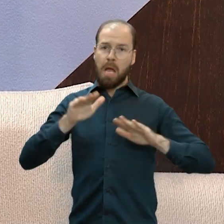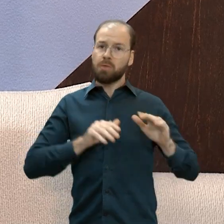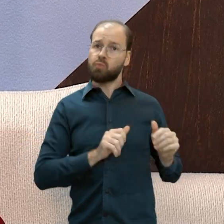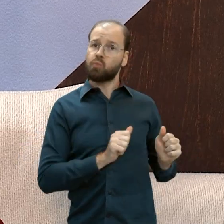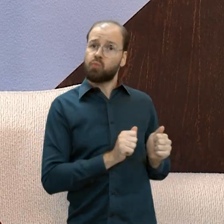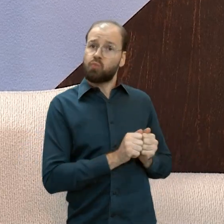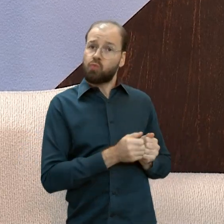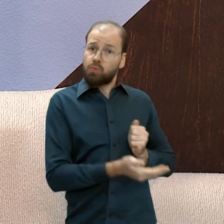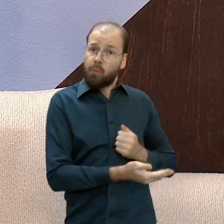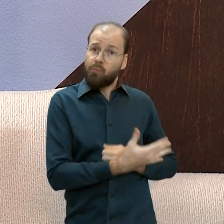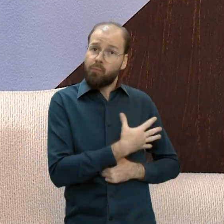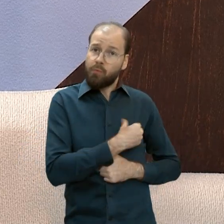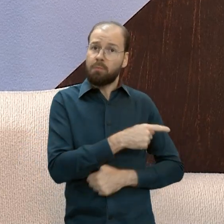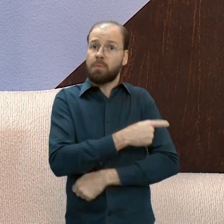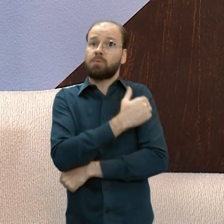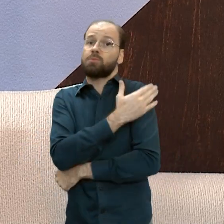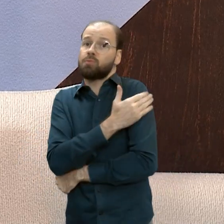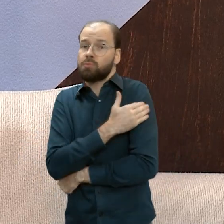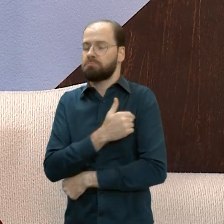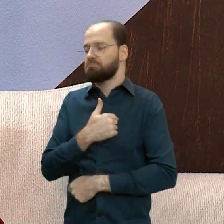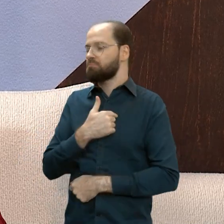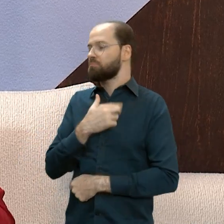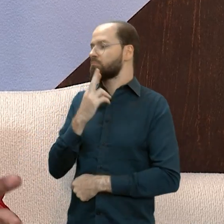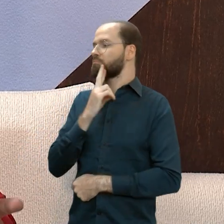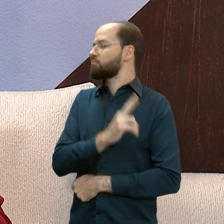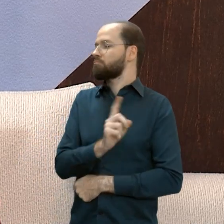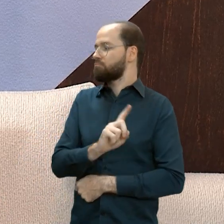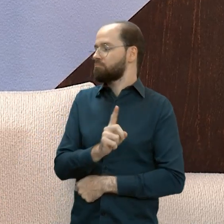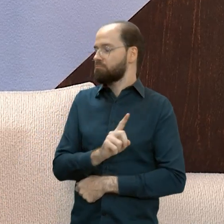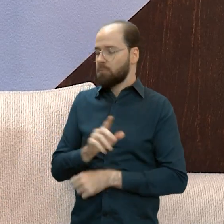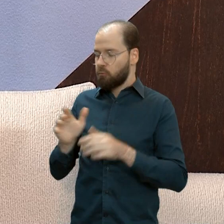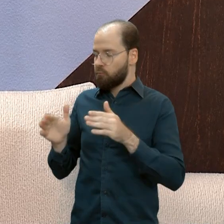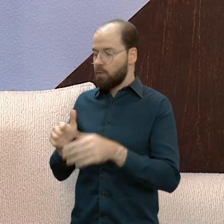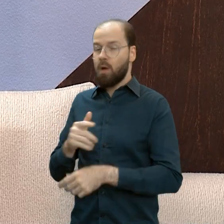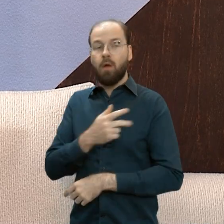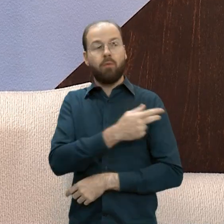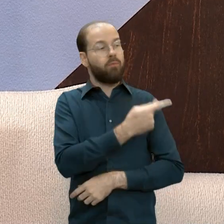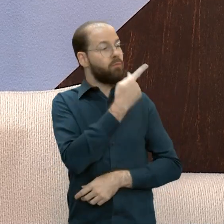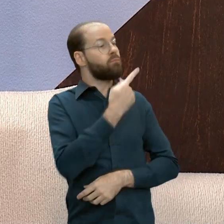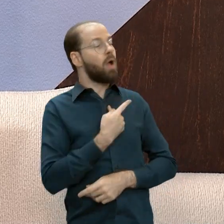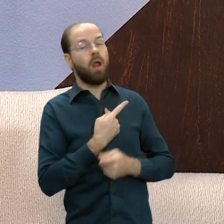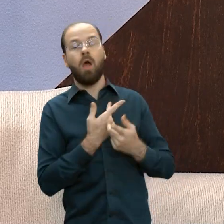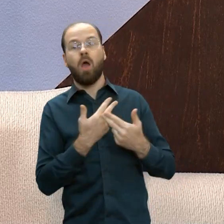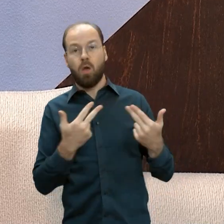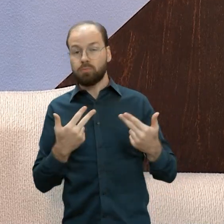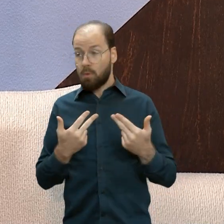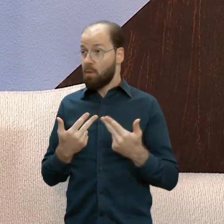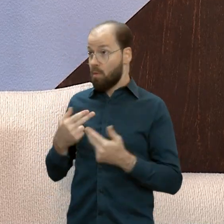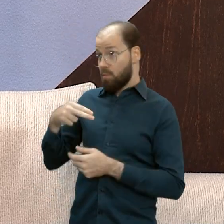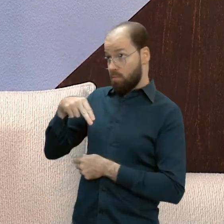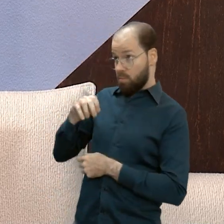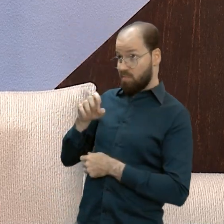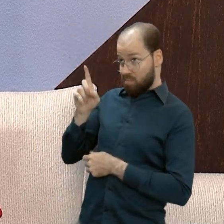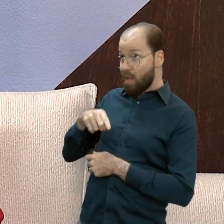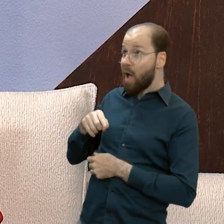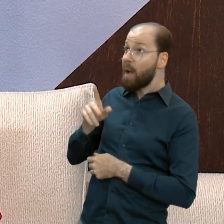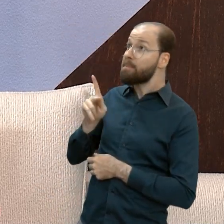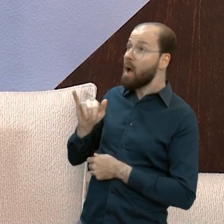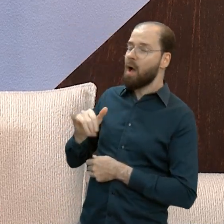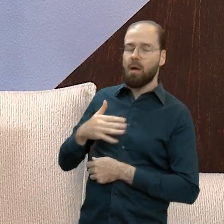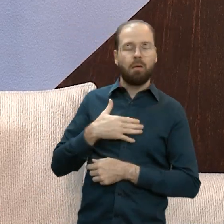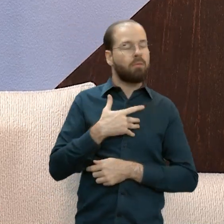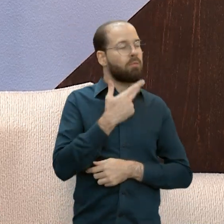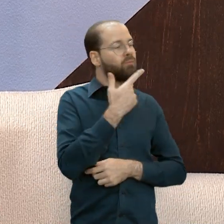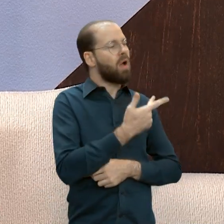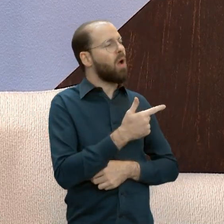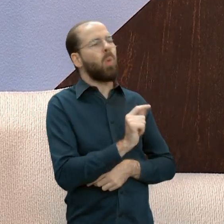filhos, mas ele nos chama, a gente não responde. Aí ele fala alguma coisa e ele fala, né, pai? Aí você fala, o quê? Quando